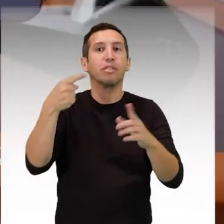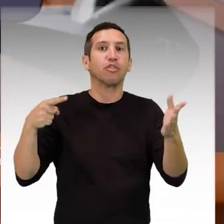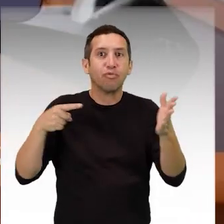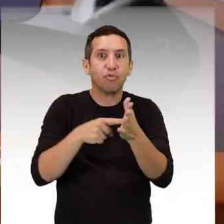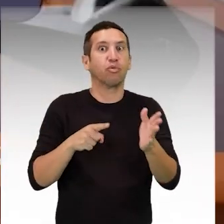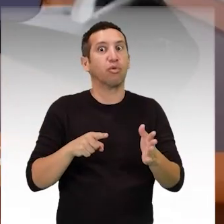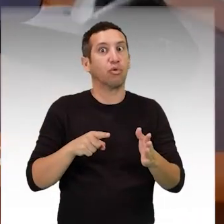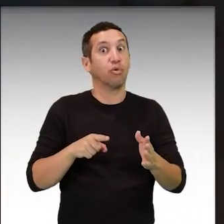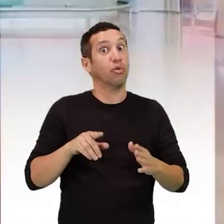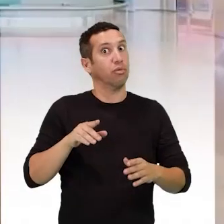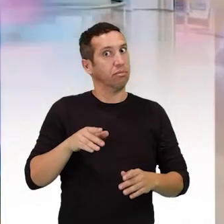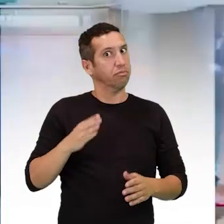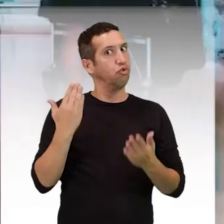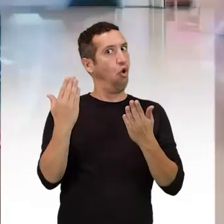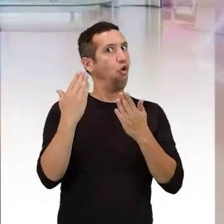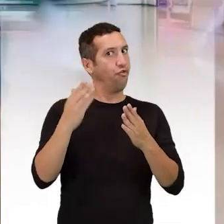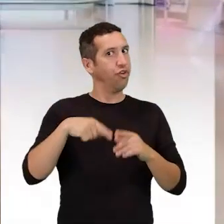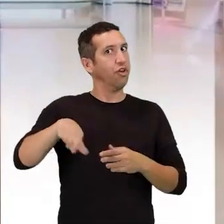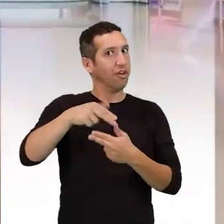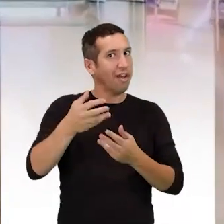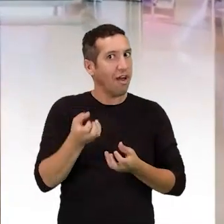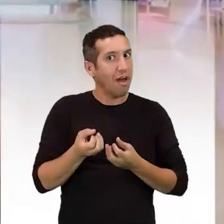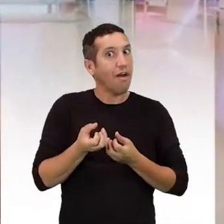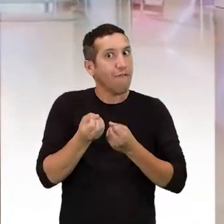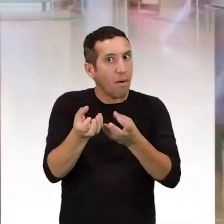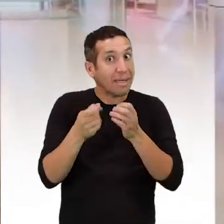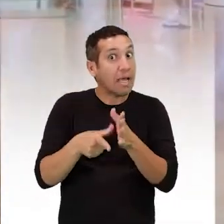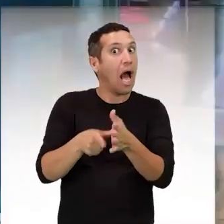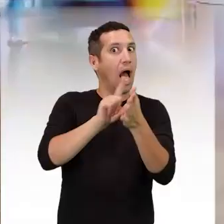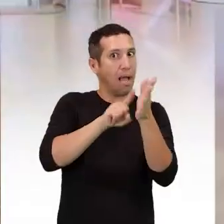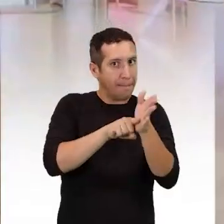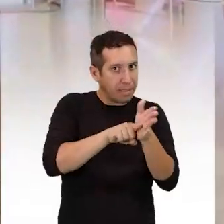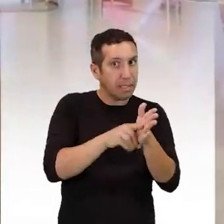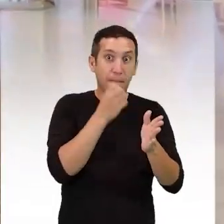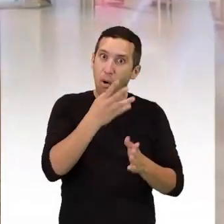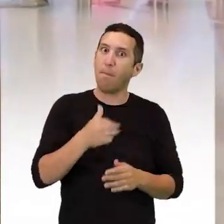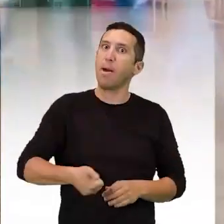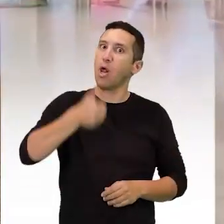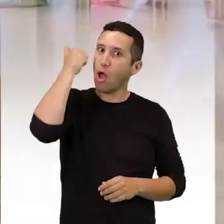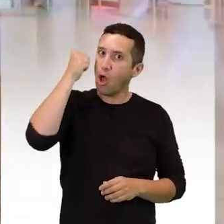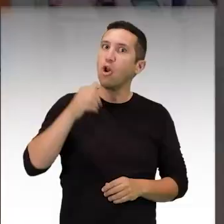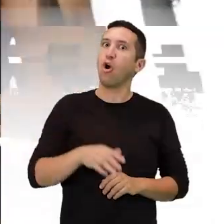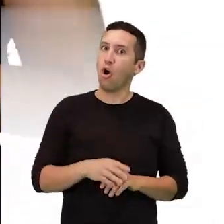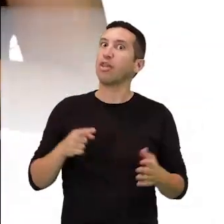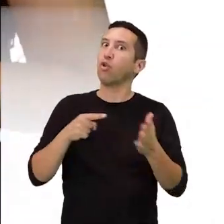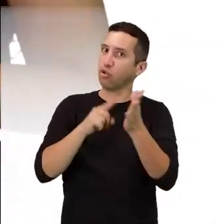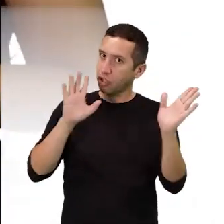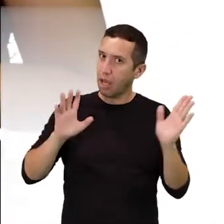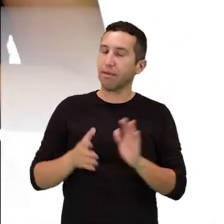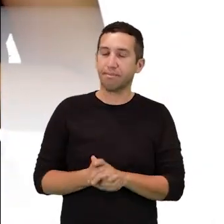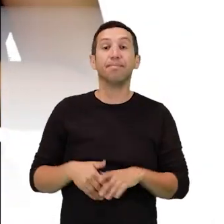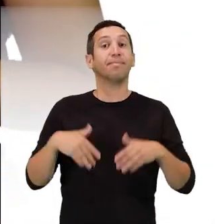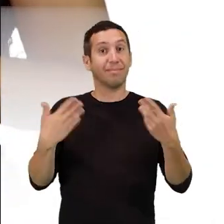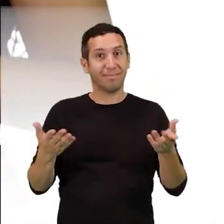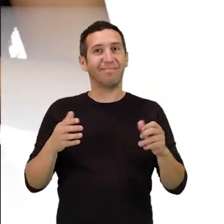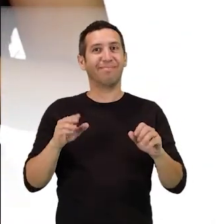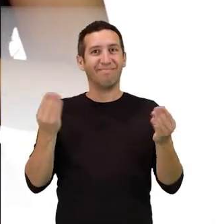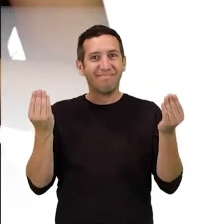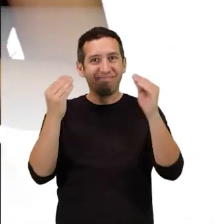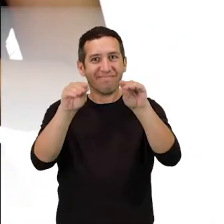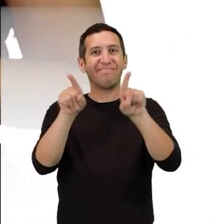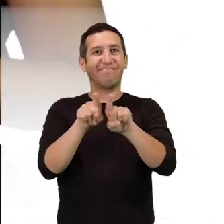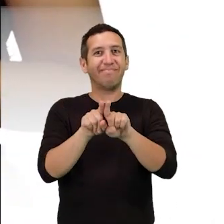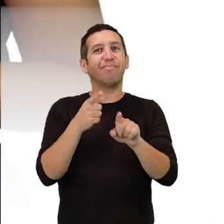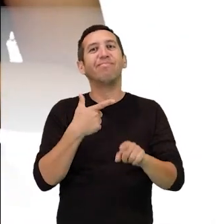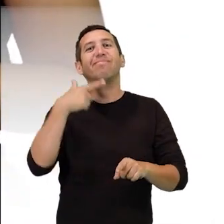e denunciou os criminosos. Desconfie de propostas encantadoras. Busque informações antes de embarcar nessa. O tráfico de pessoas também foi o